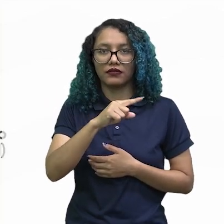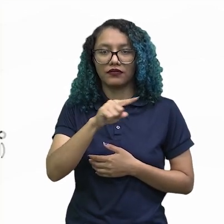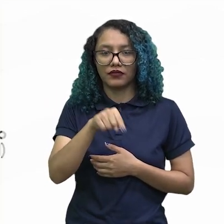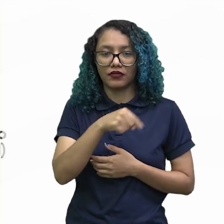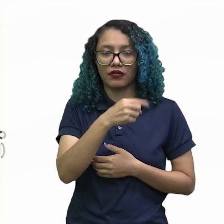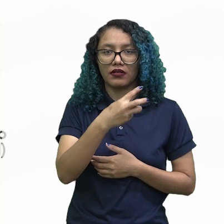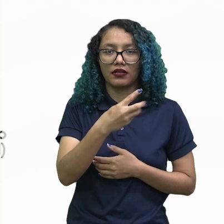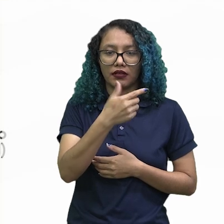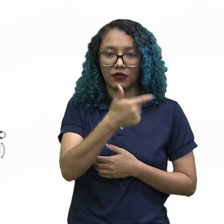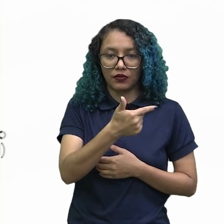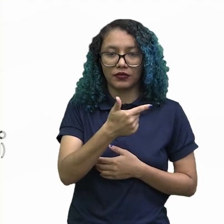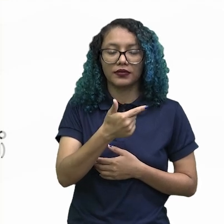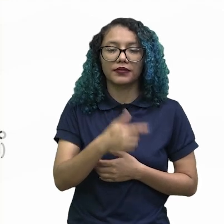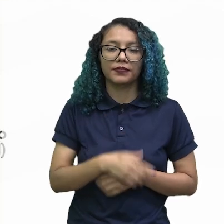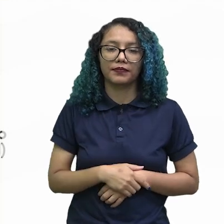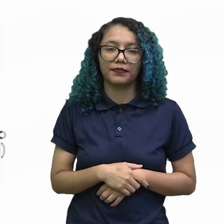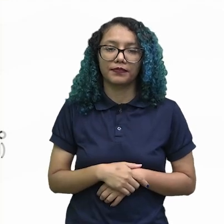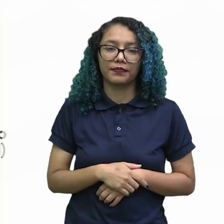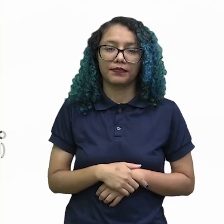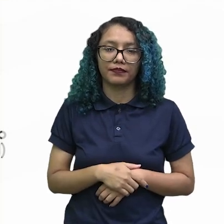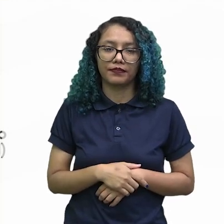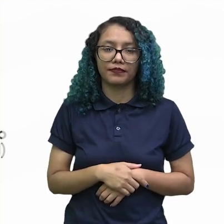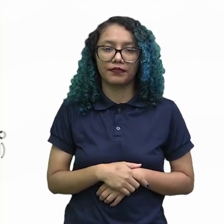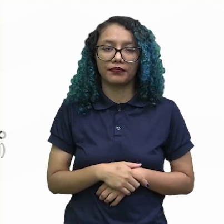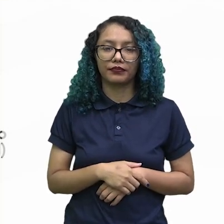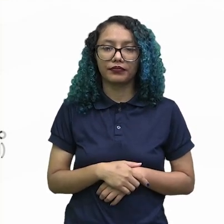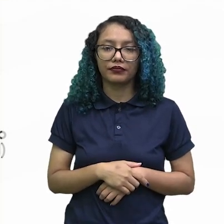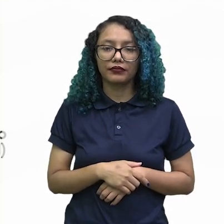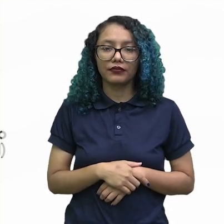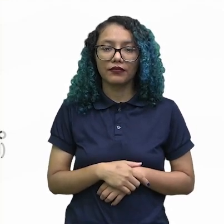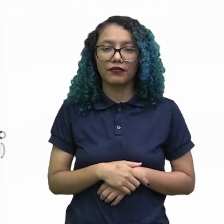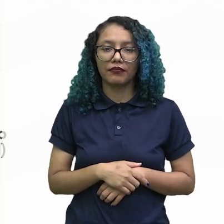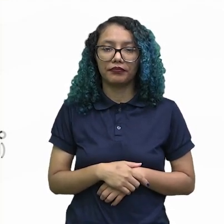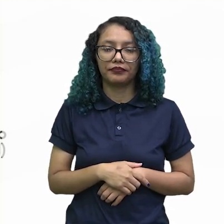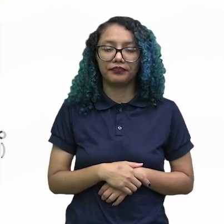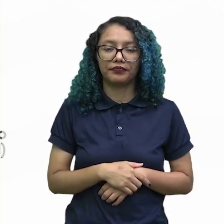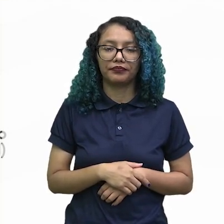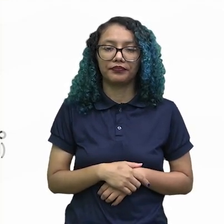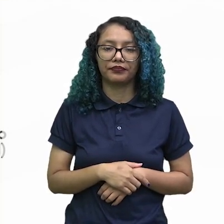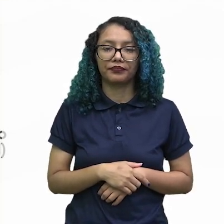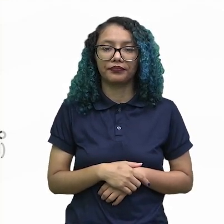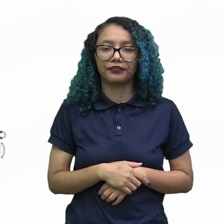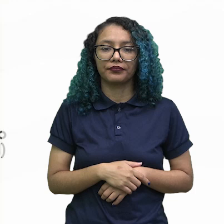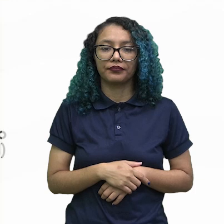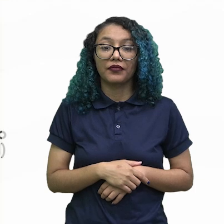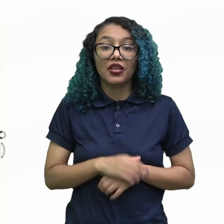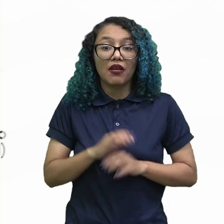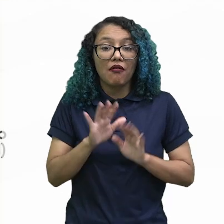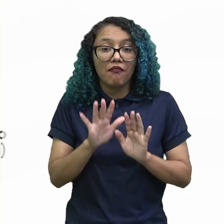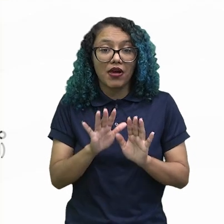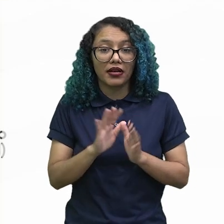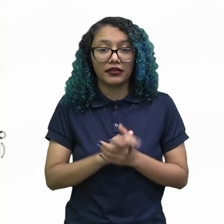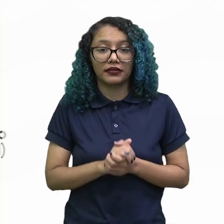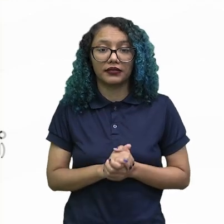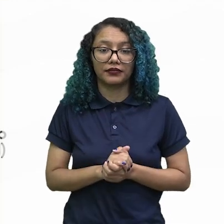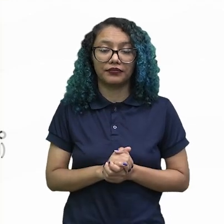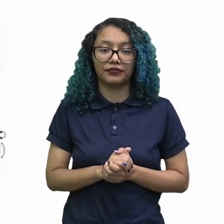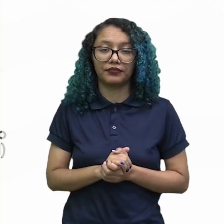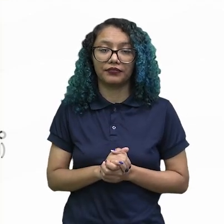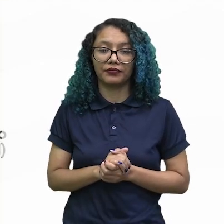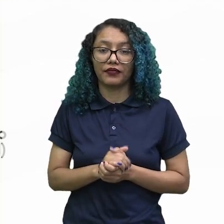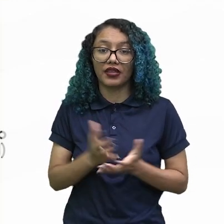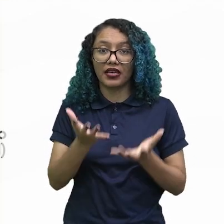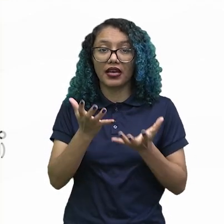3.512,32. E aí, nós temos aqui o valor do seguinte, ó, atenção. A questão quer saber qual foi